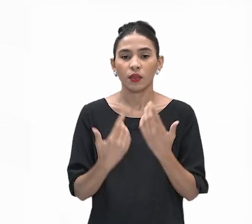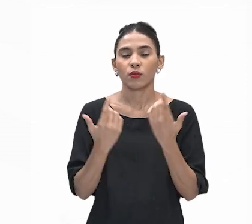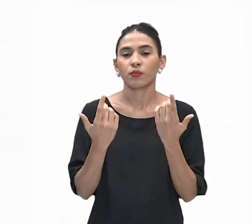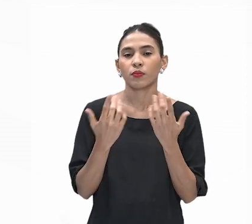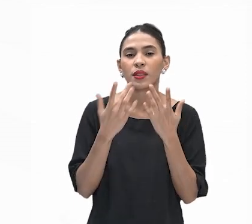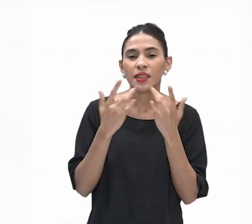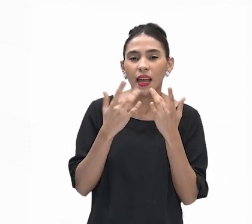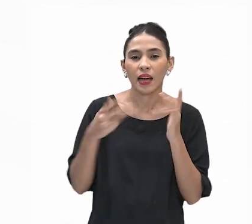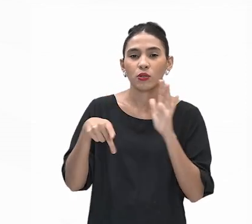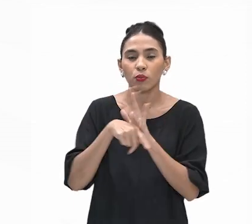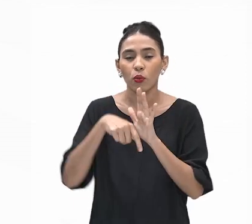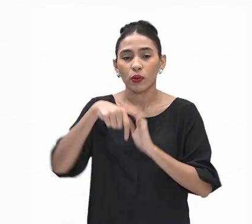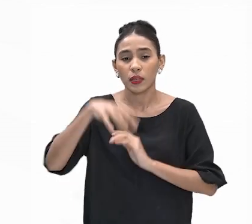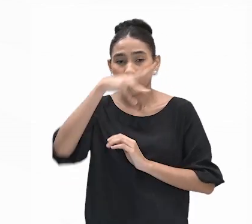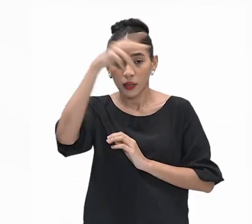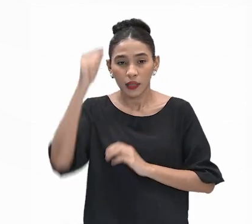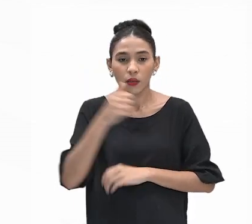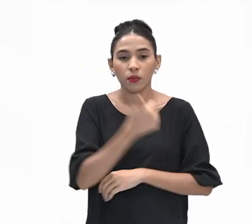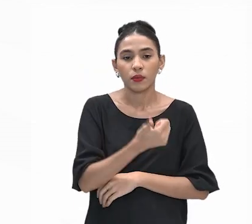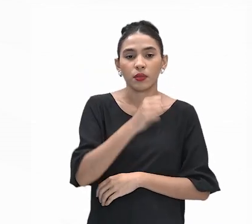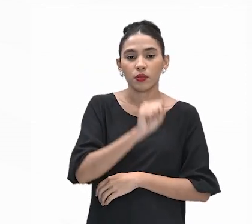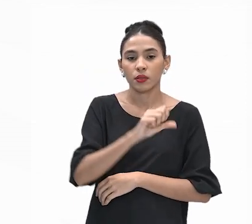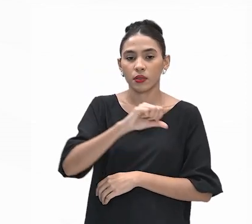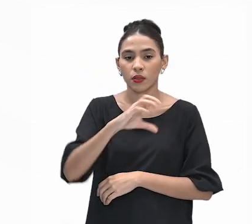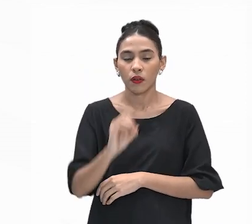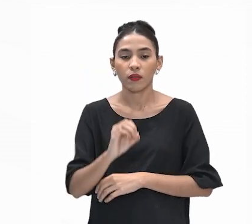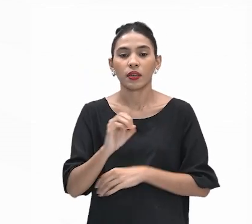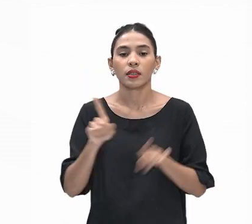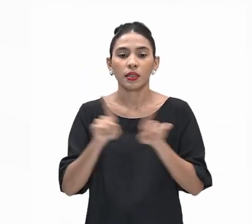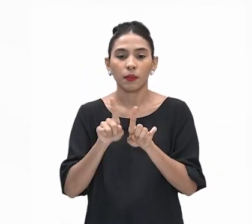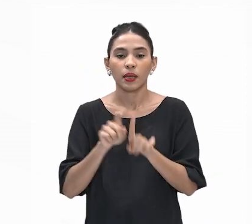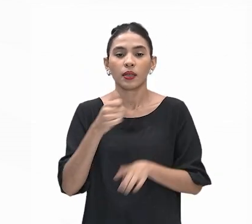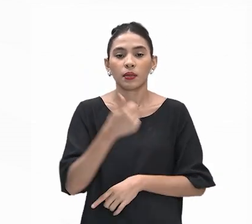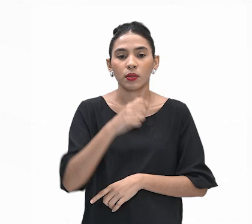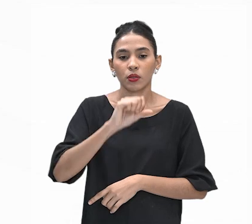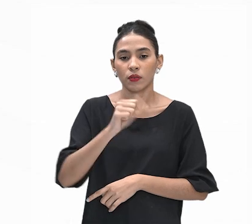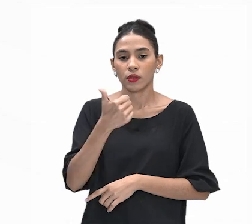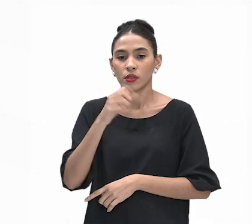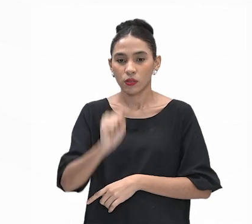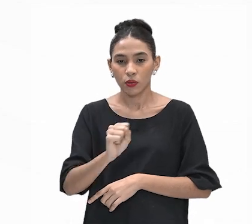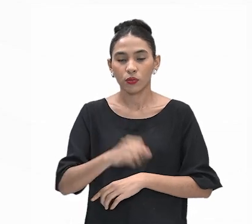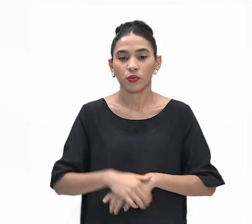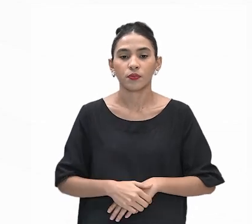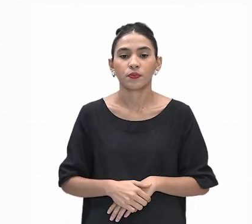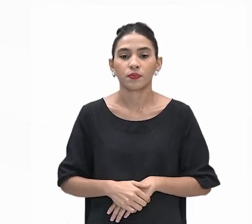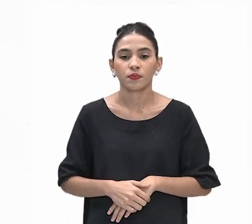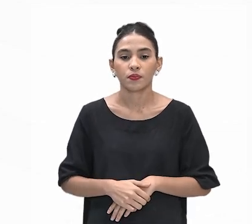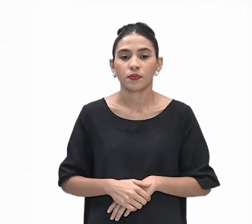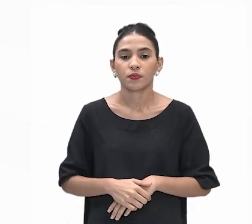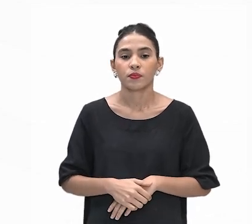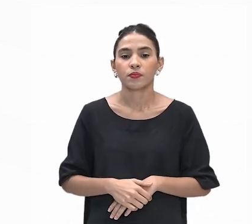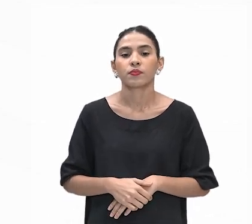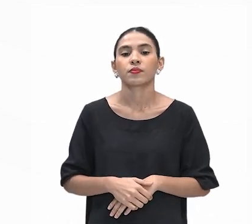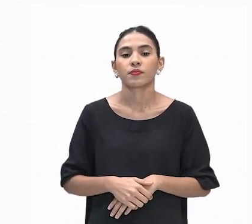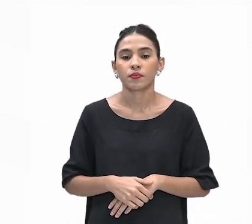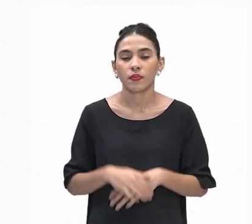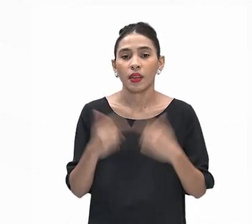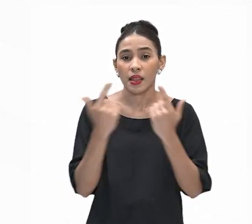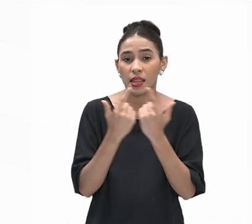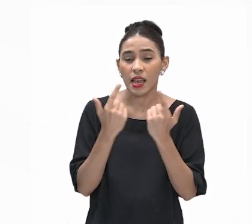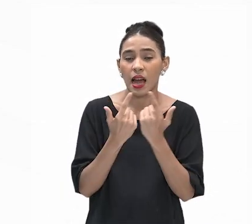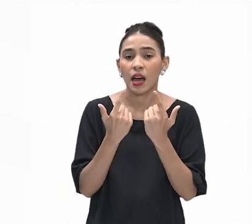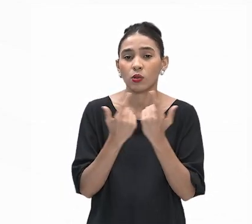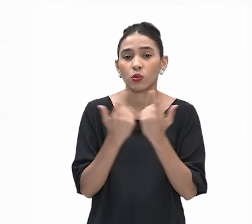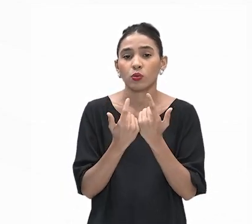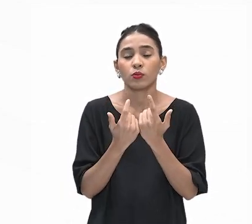temporadas de Manaus, entre 1890 e 1918, um teatro